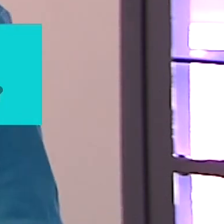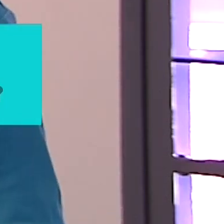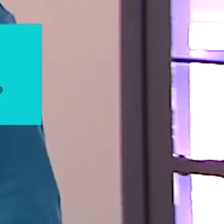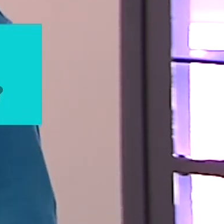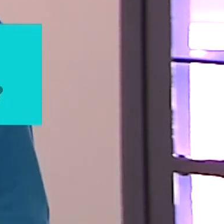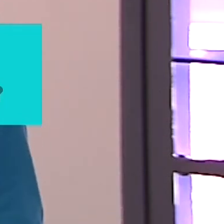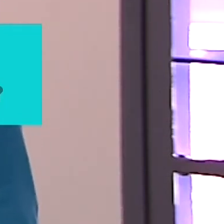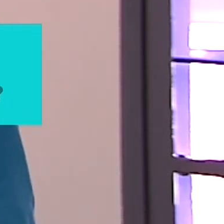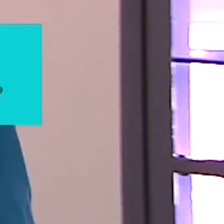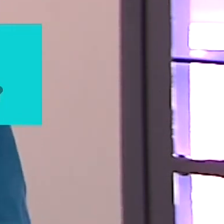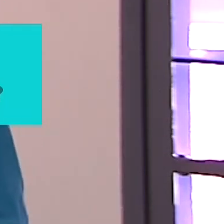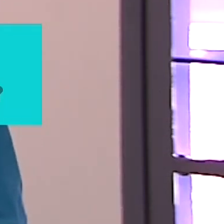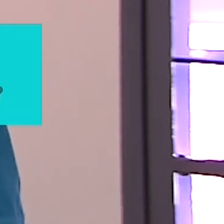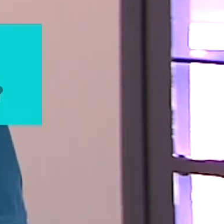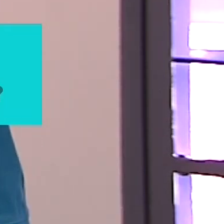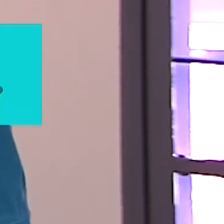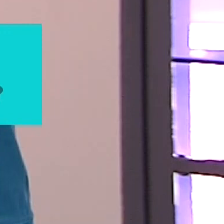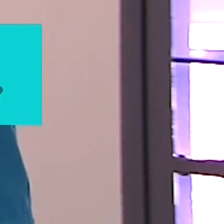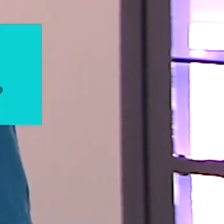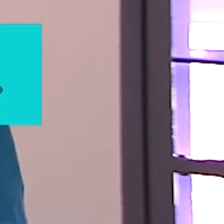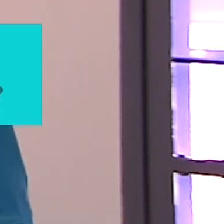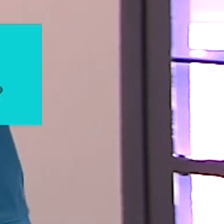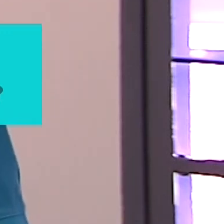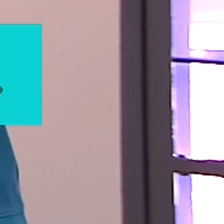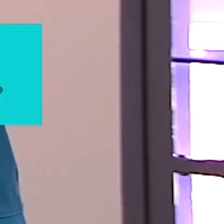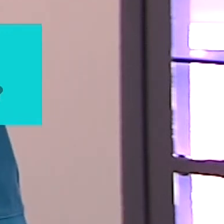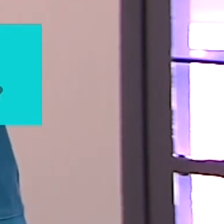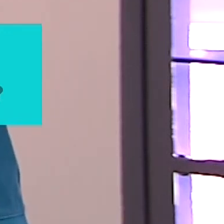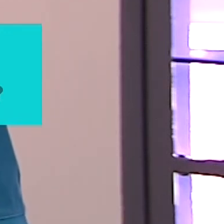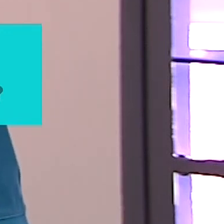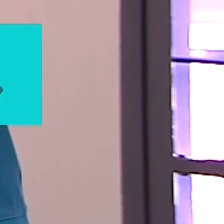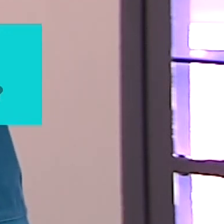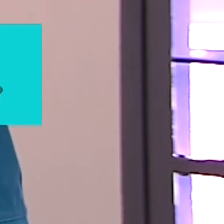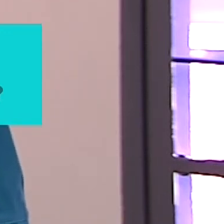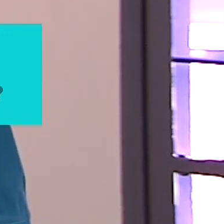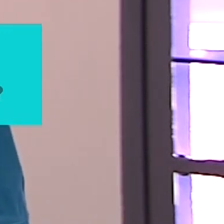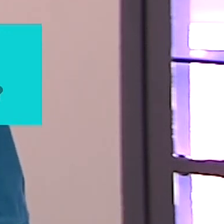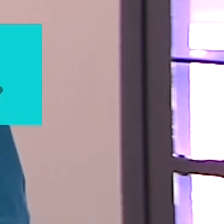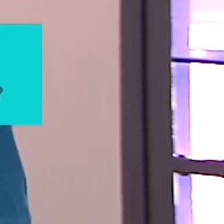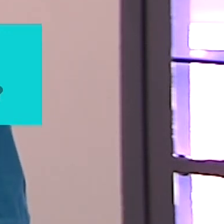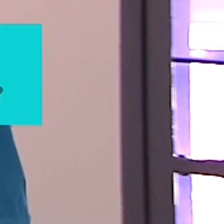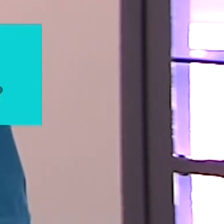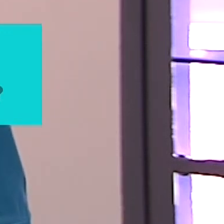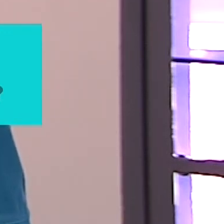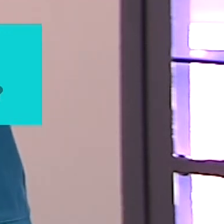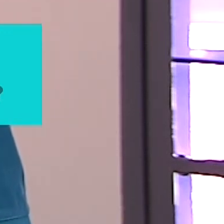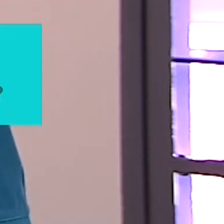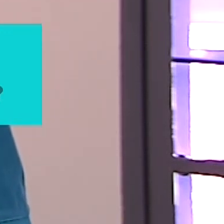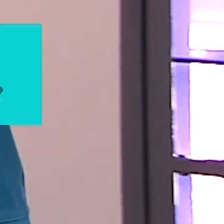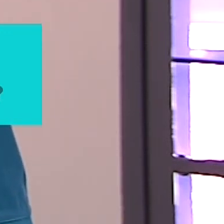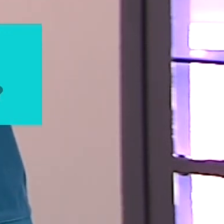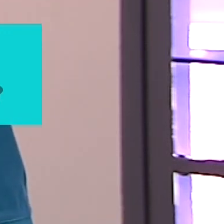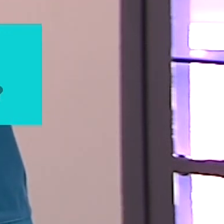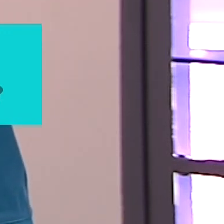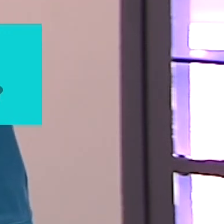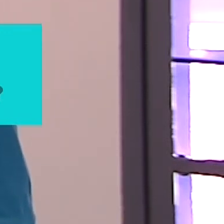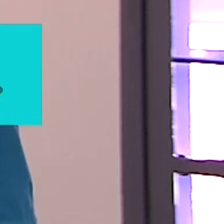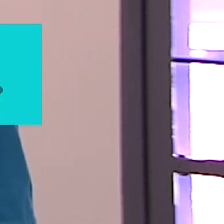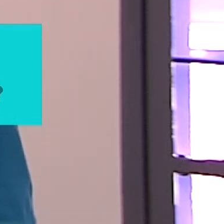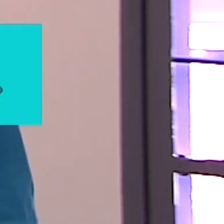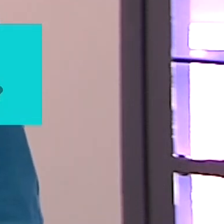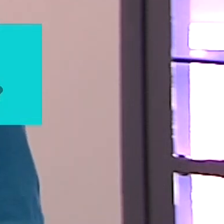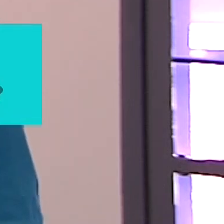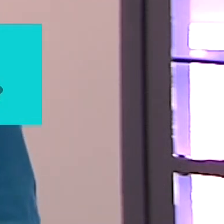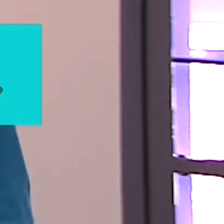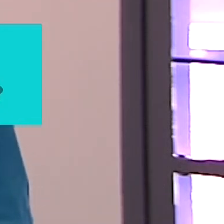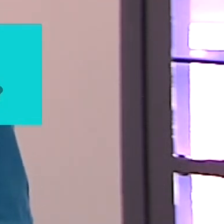veneno vai ter um efeito muito curto, muito momentâneo, muito pontual e eu não vou resolver o meu problema. Então, eu ter na minha casa o